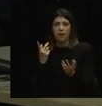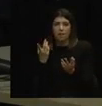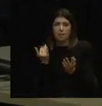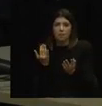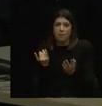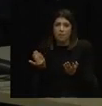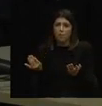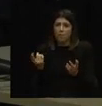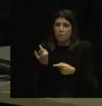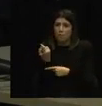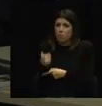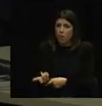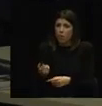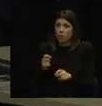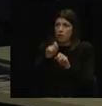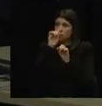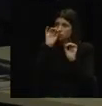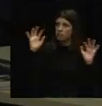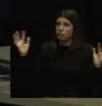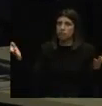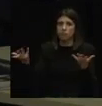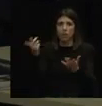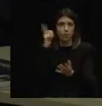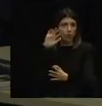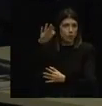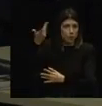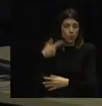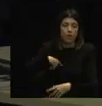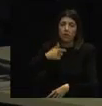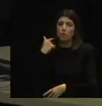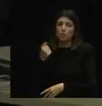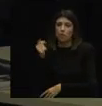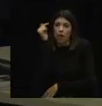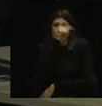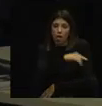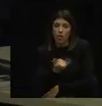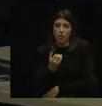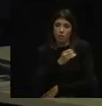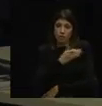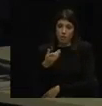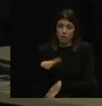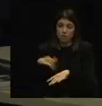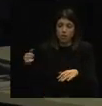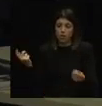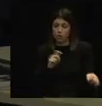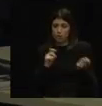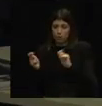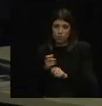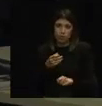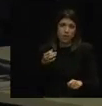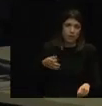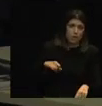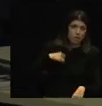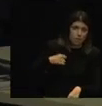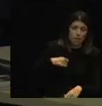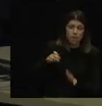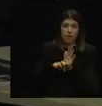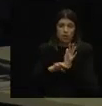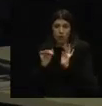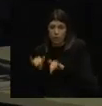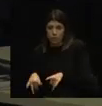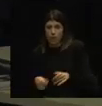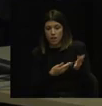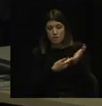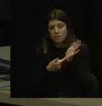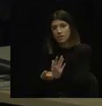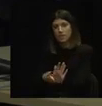estrutura verde tão importante. Não podemos ignorar que em 2017, no seguimento de um debate promovido pelo PEV, o relatório final